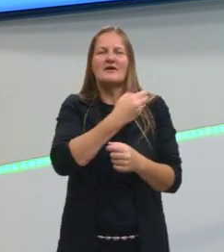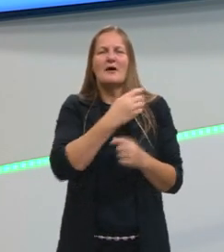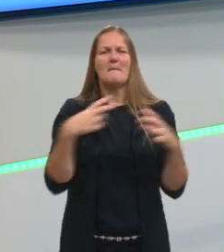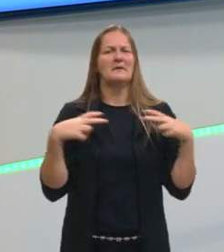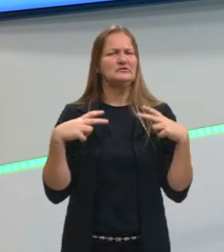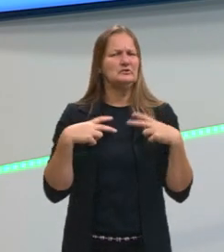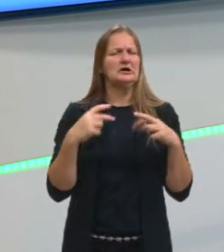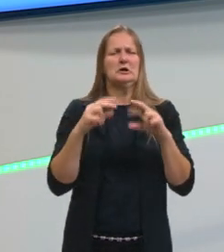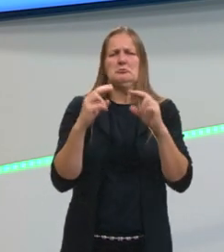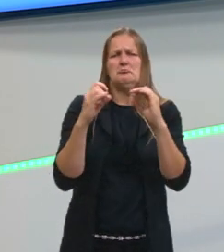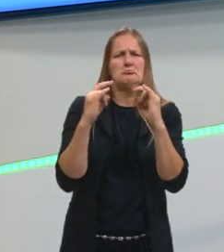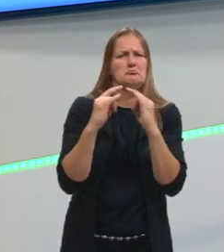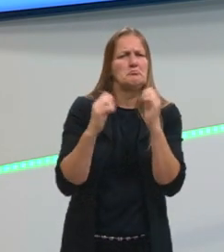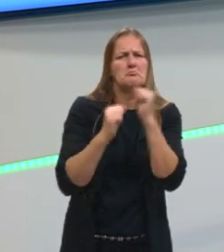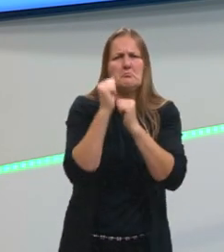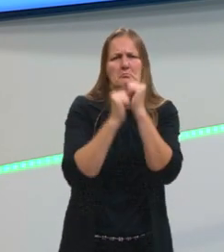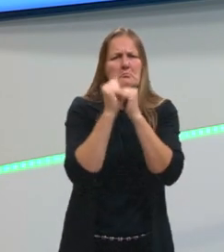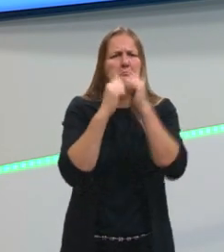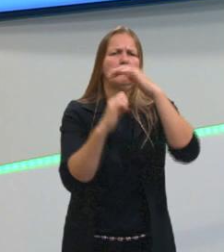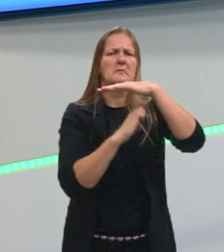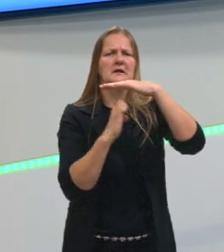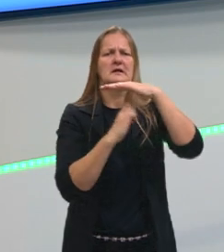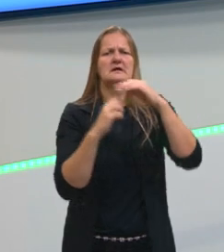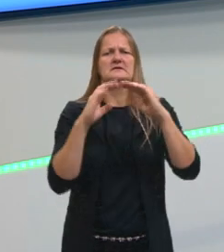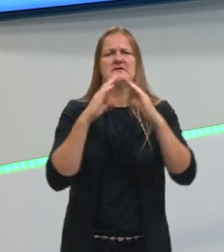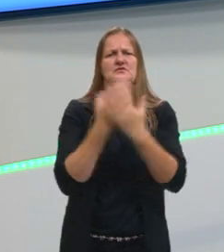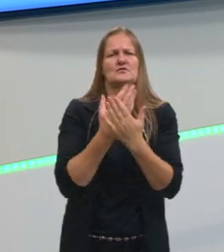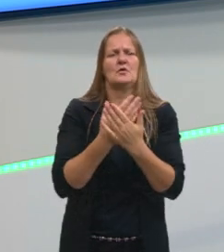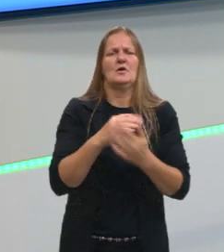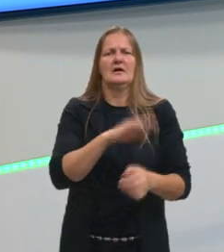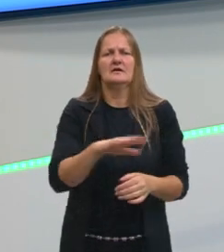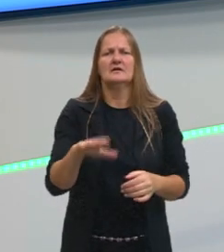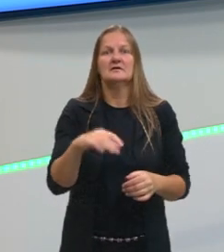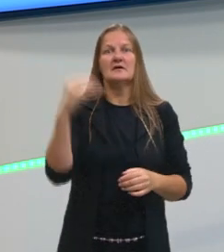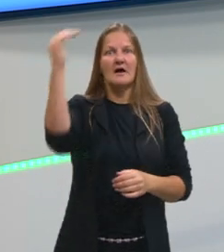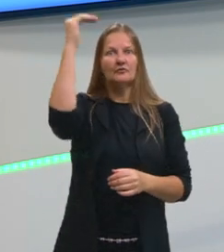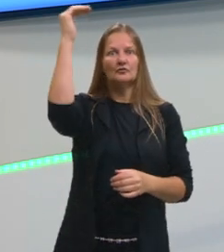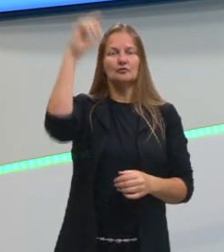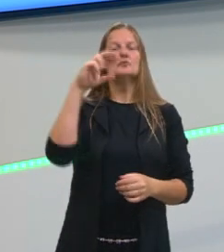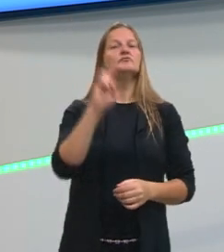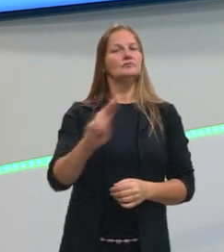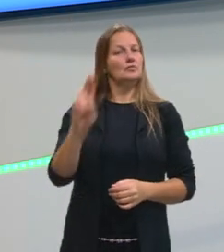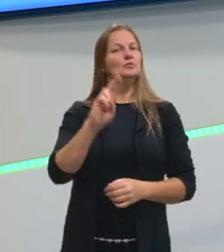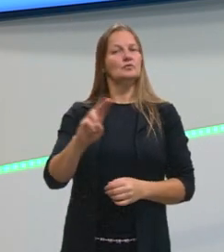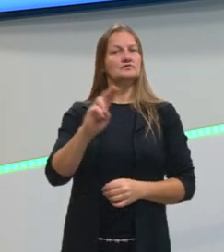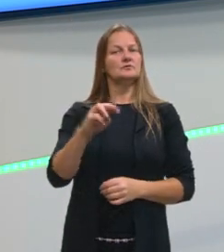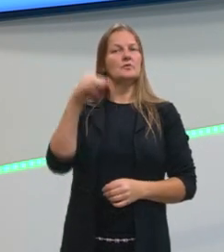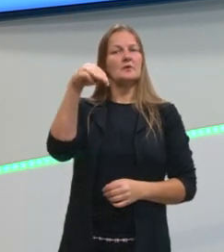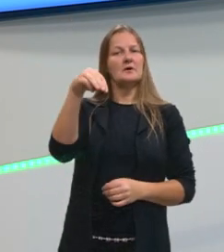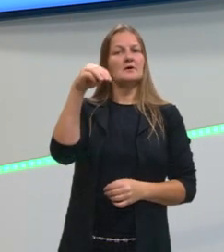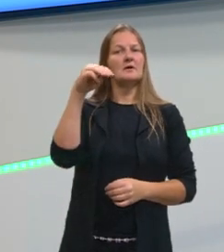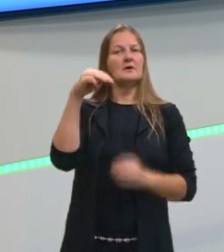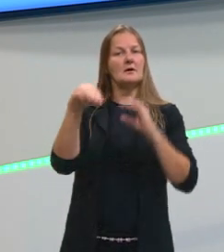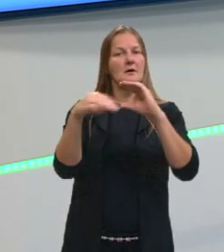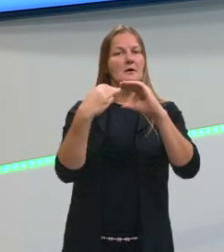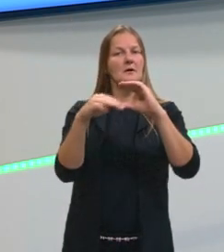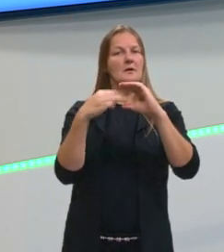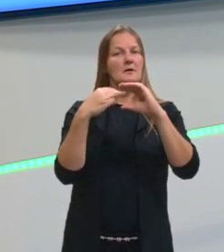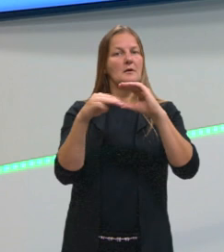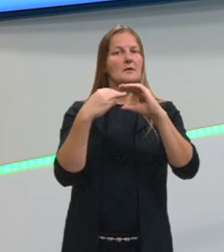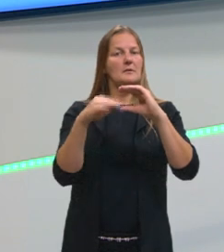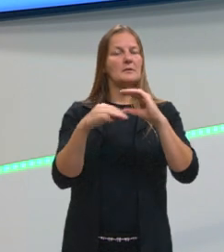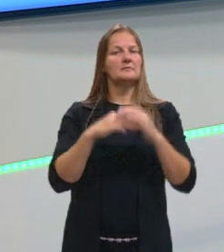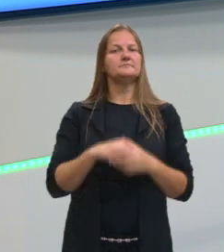privados a escolares as crianças adultos utilizam vez instrumento o e-mail